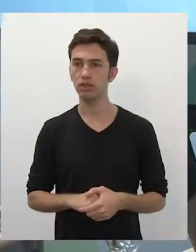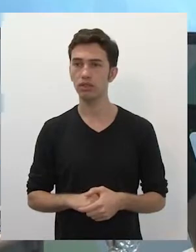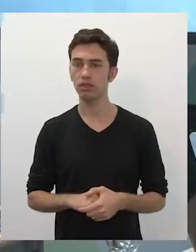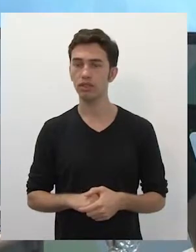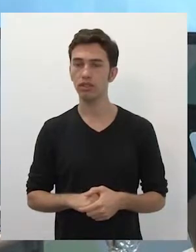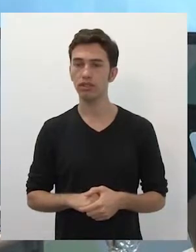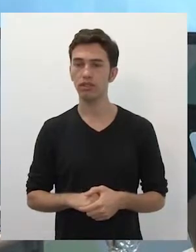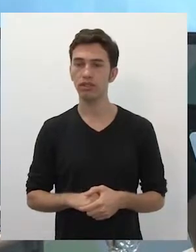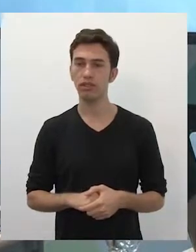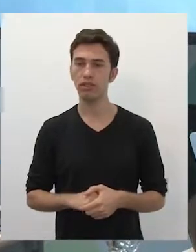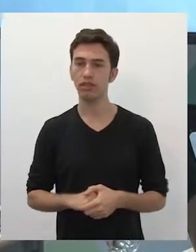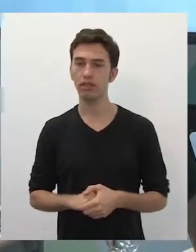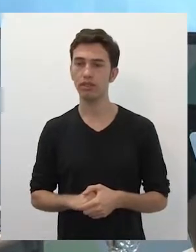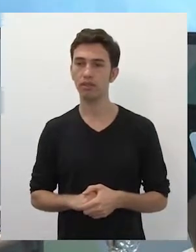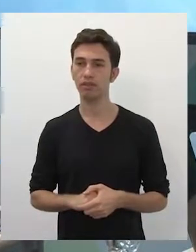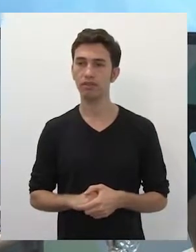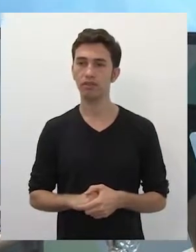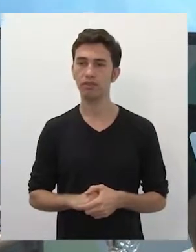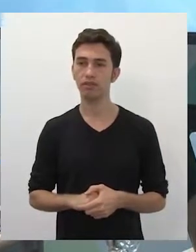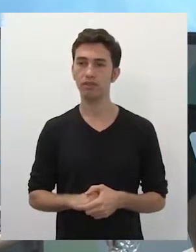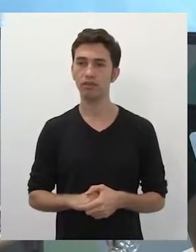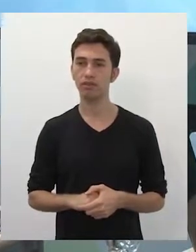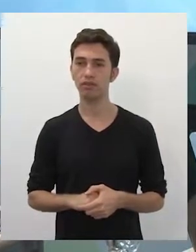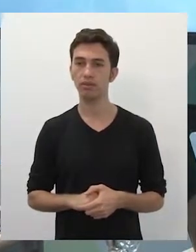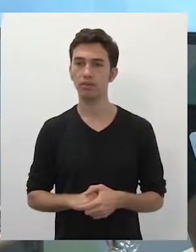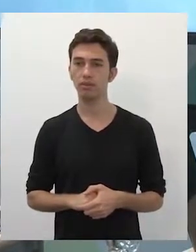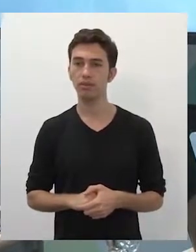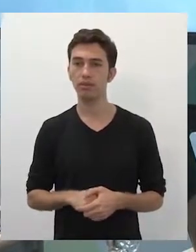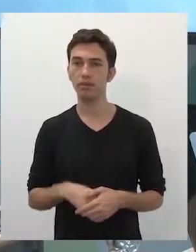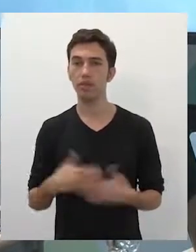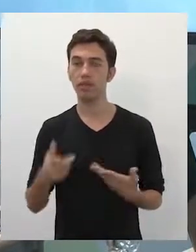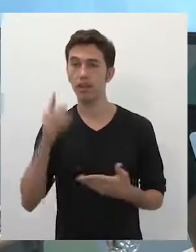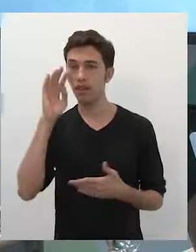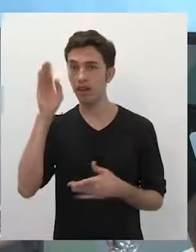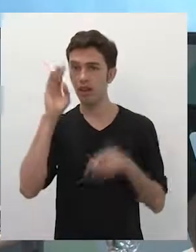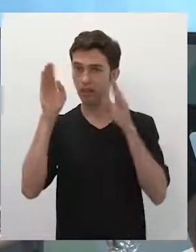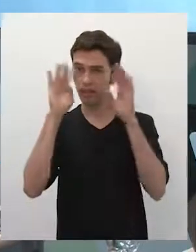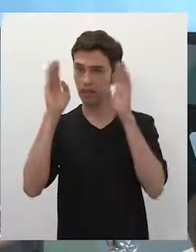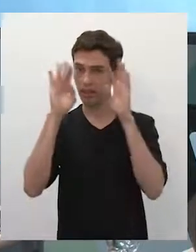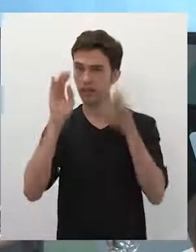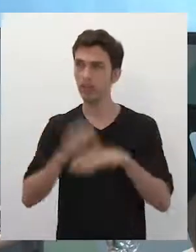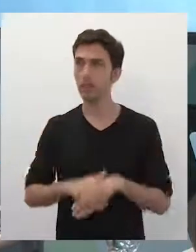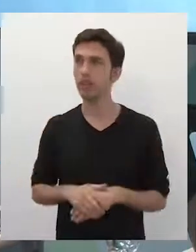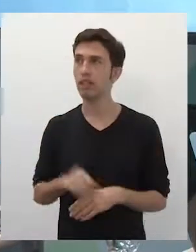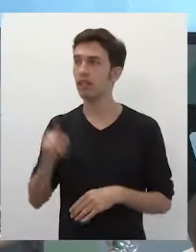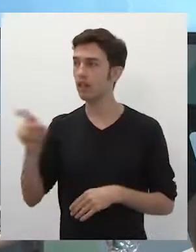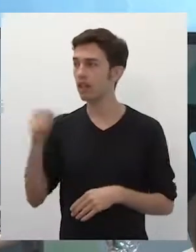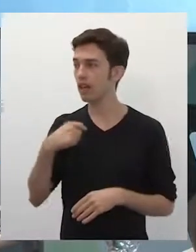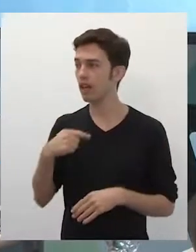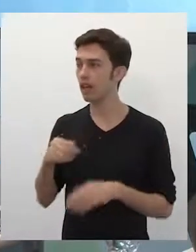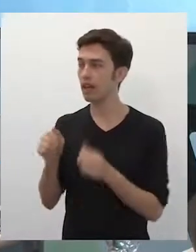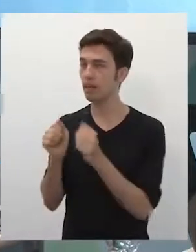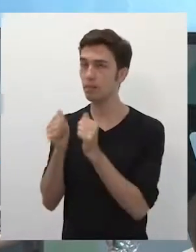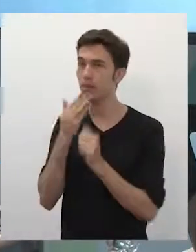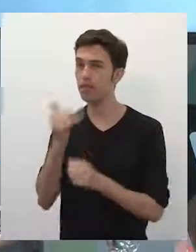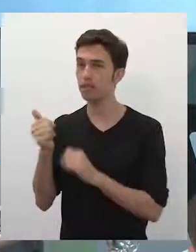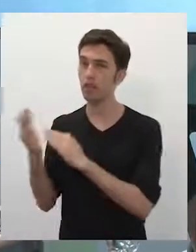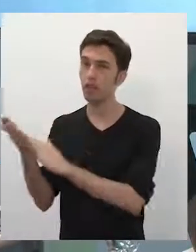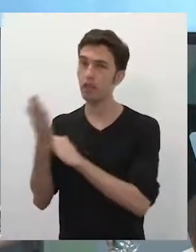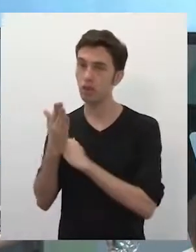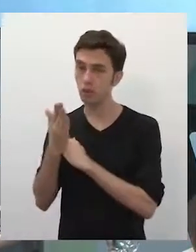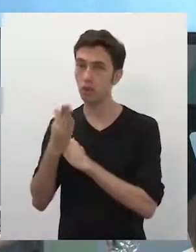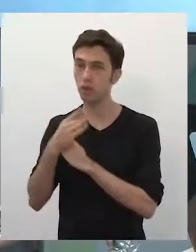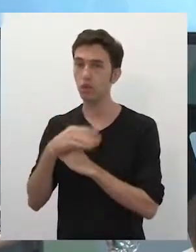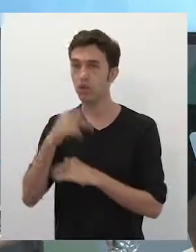única resposta. Reflitam aí, falem com os professores de vocês, quem tiver com o pai em casa, alguém para auxiliar.